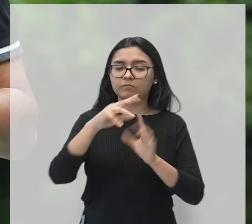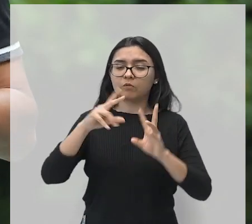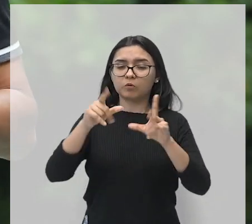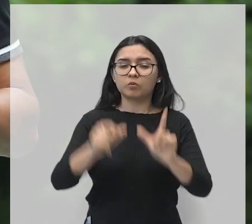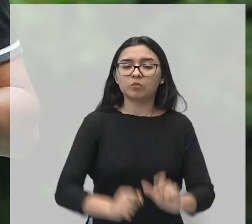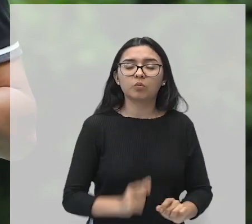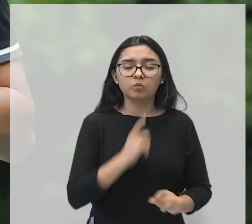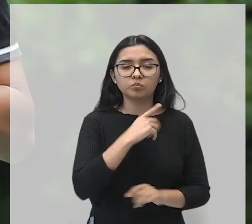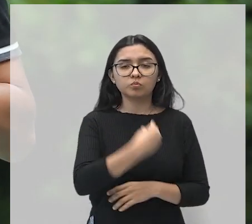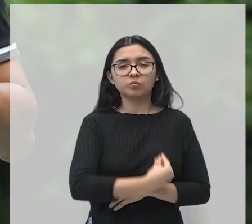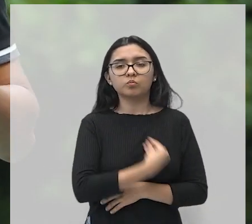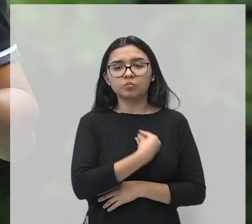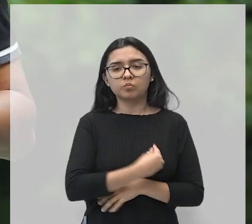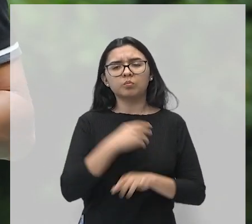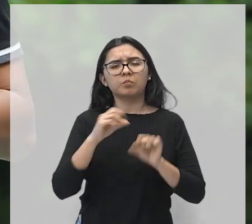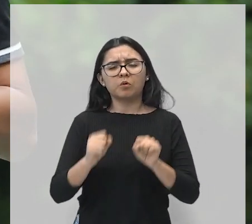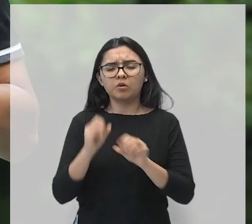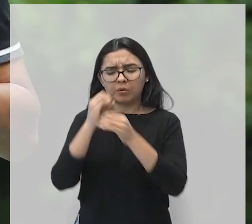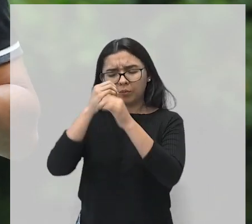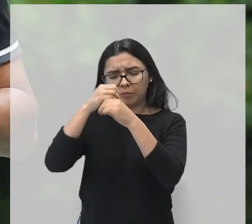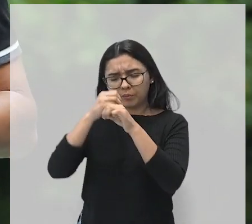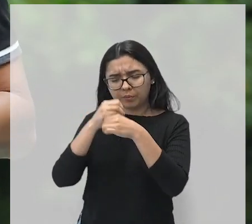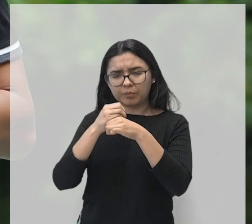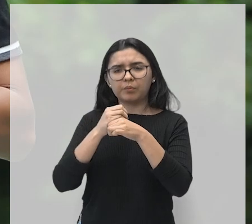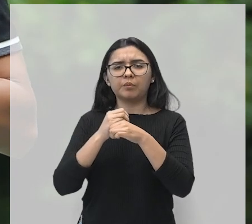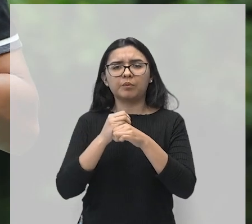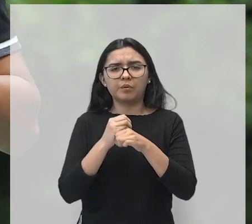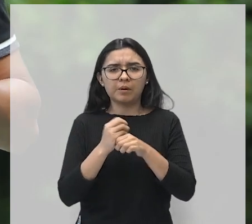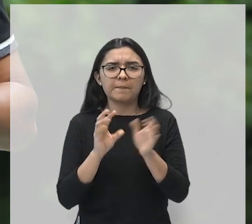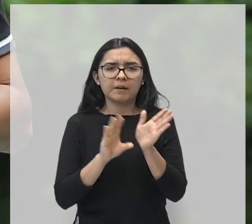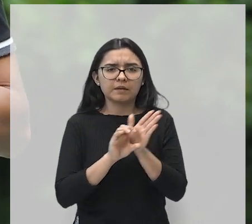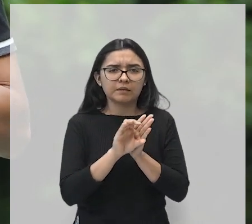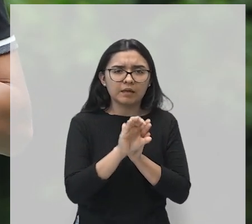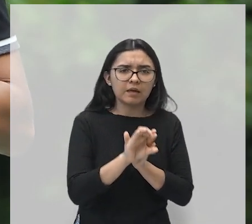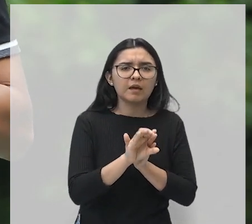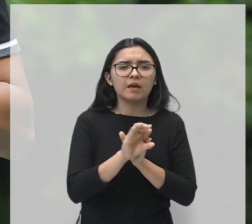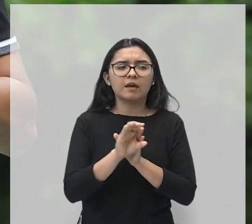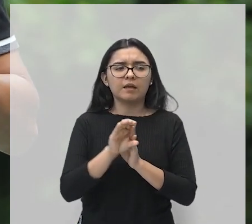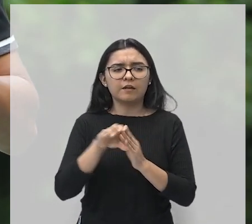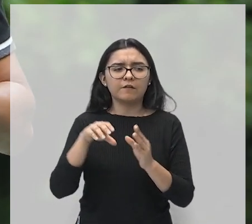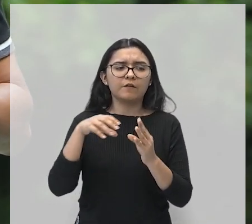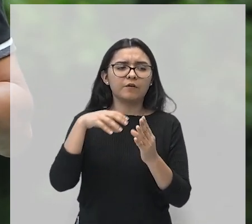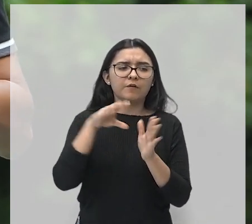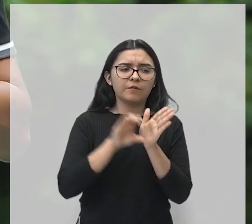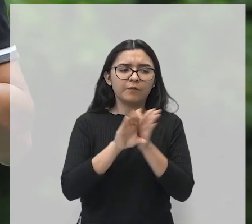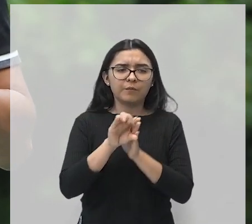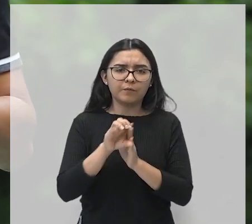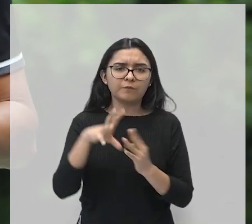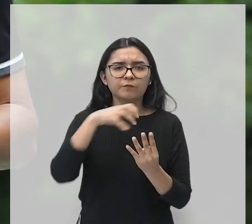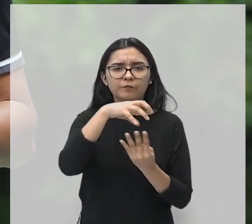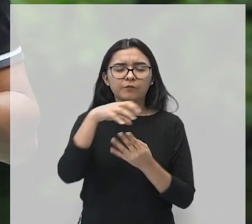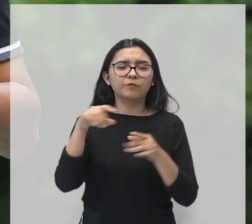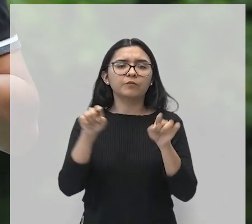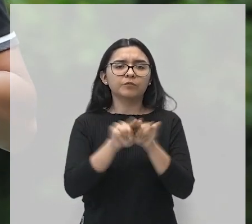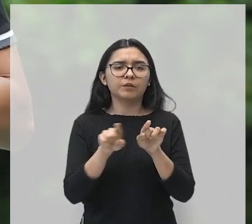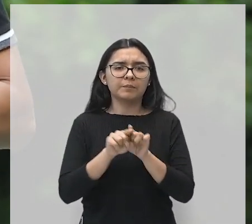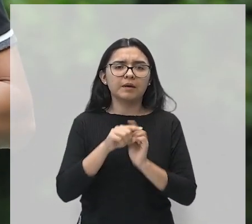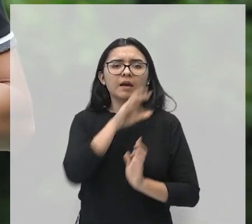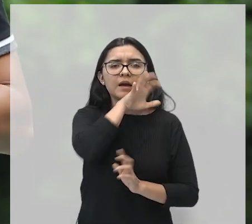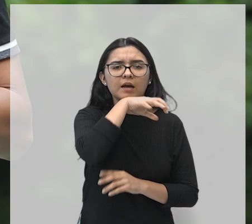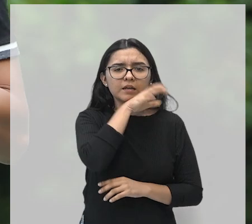aqueles seres vivos, sejam eles microscópicos, bactérias, fungos, ou também os